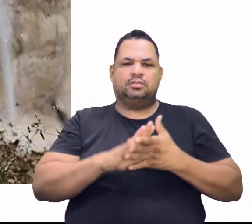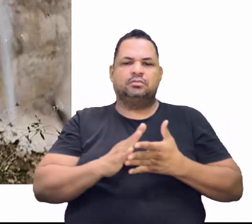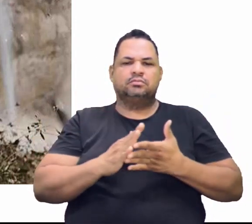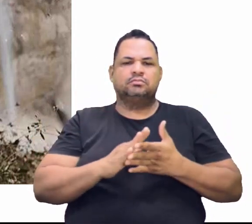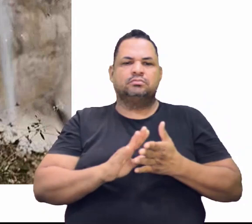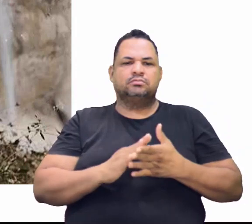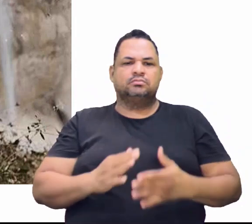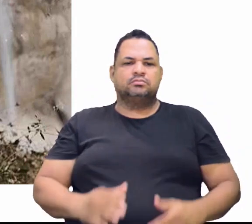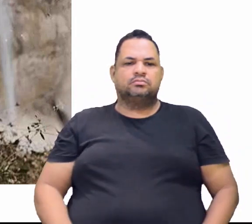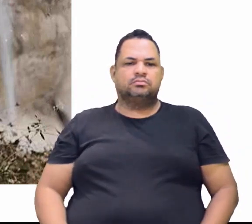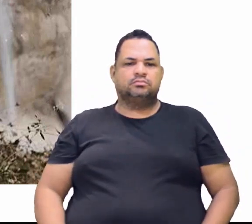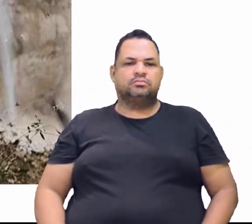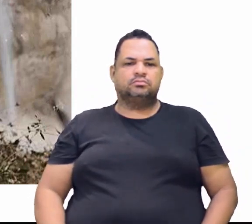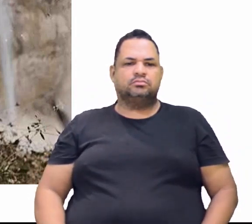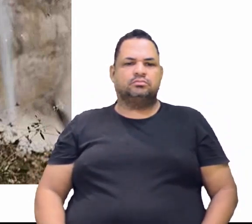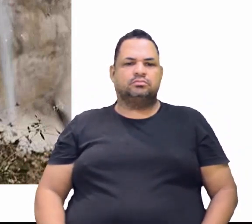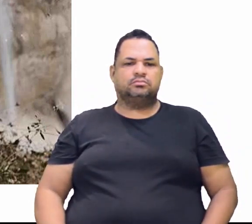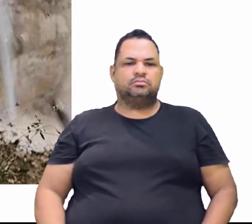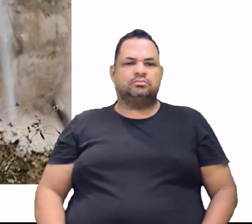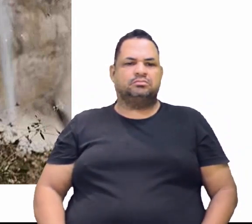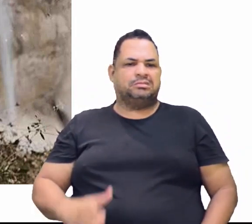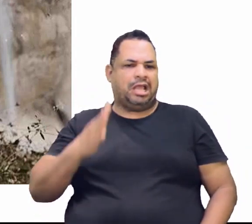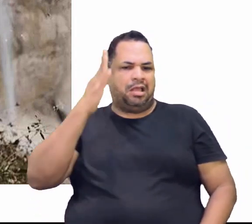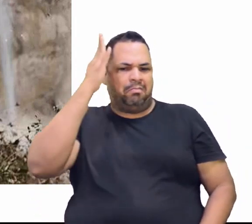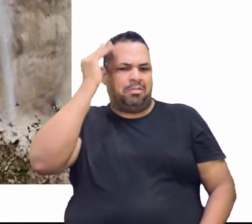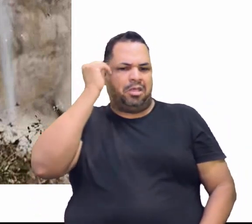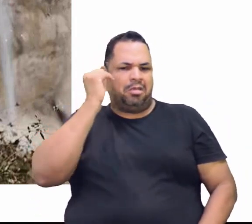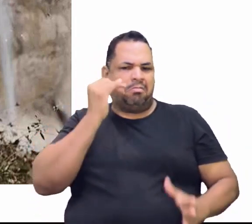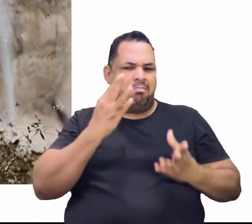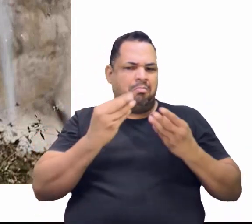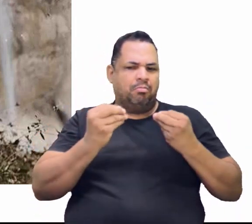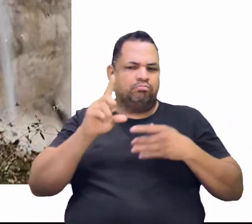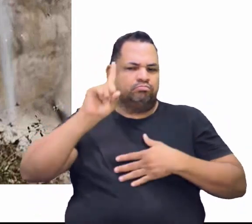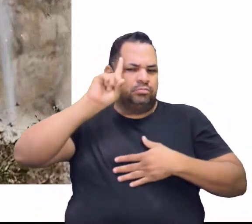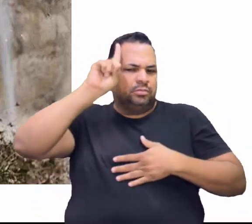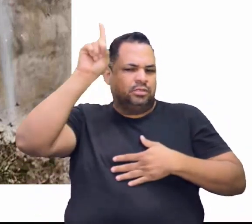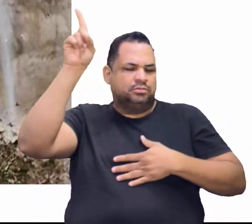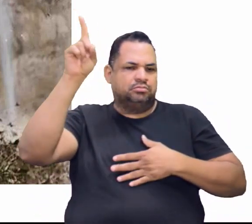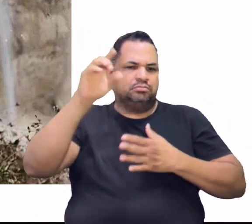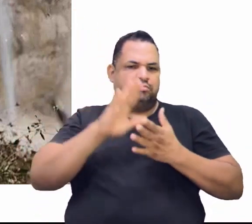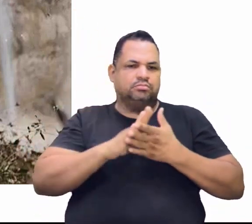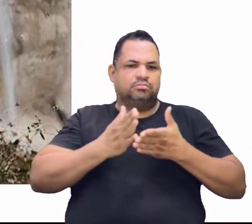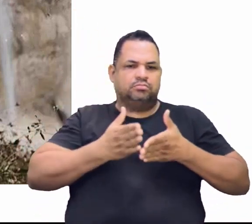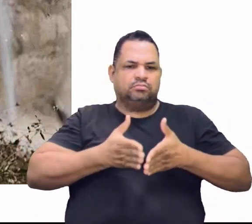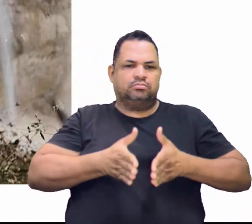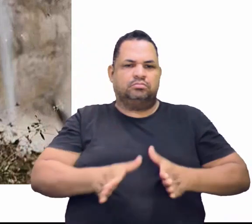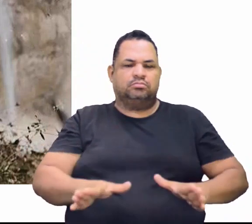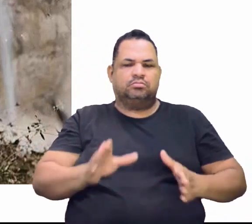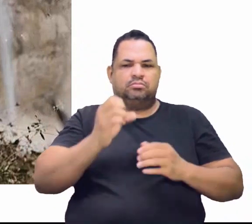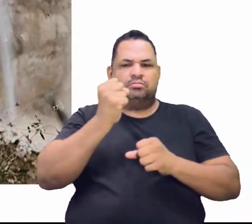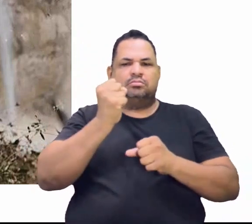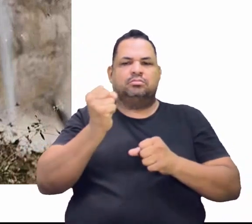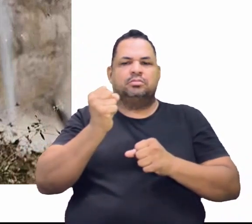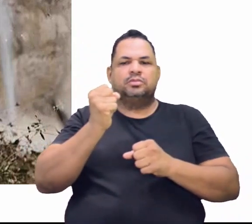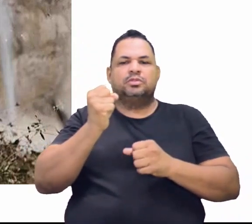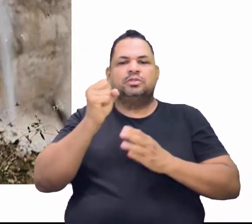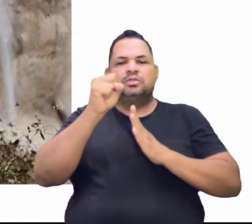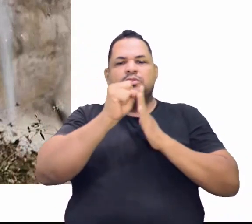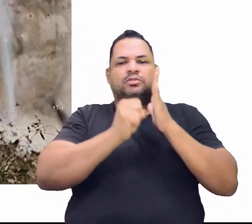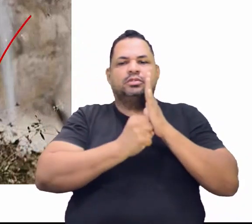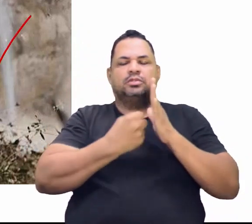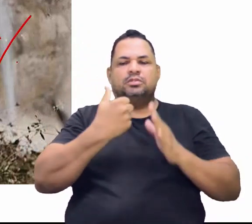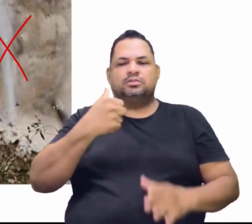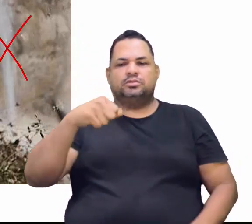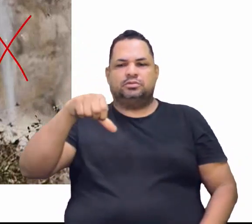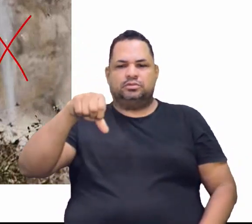Ele foi um monstro na época, né? O cara nasce no século XIX e vai